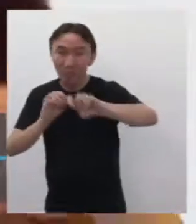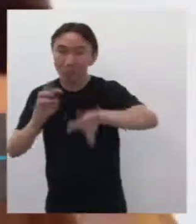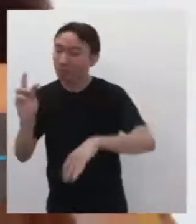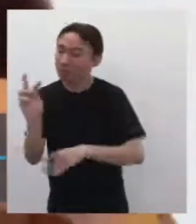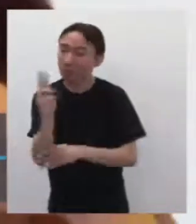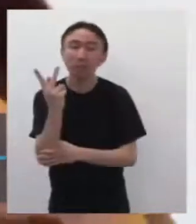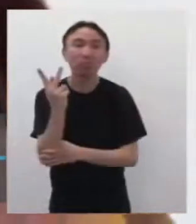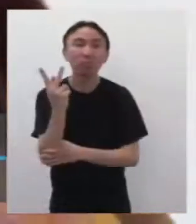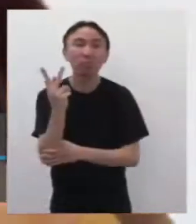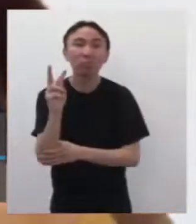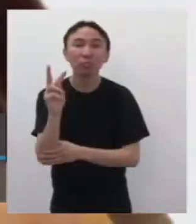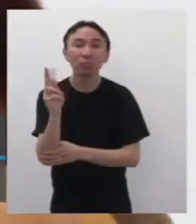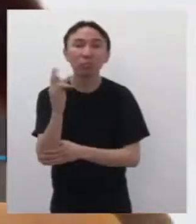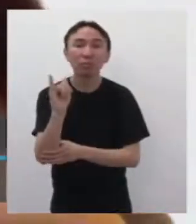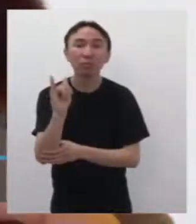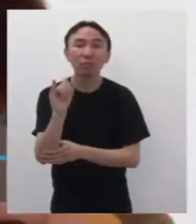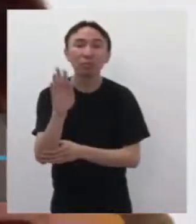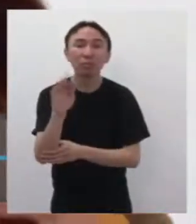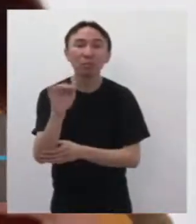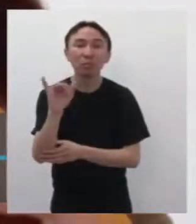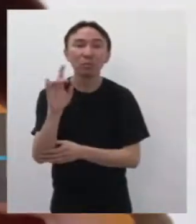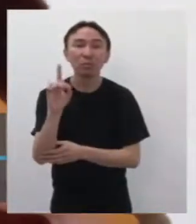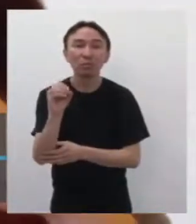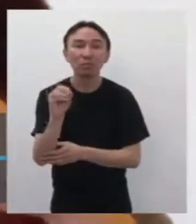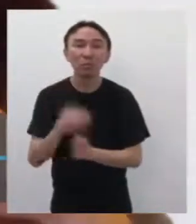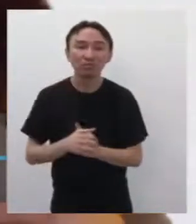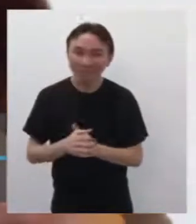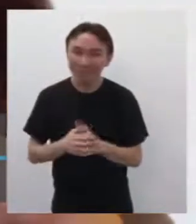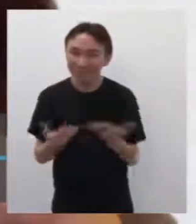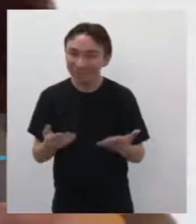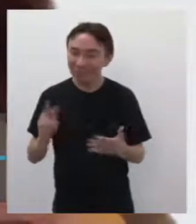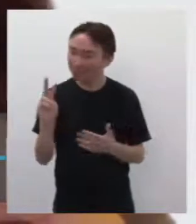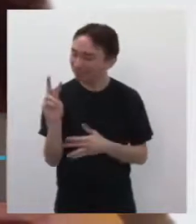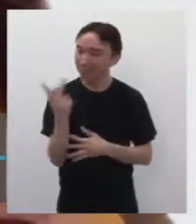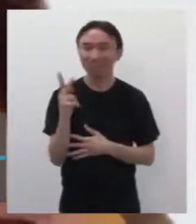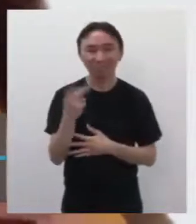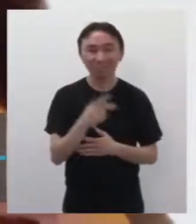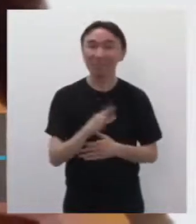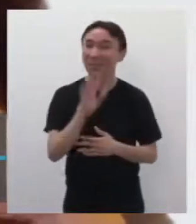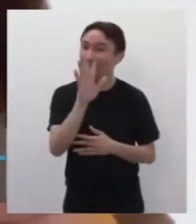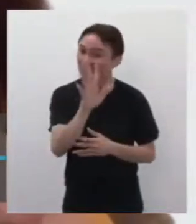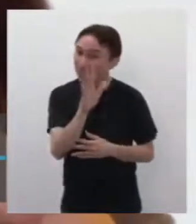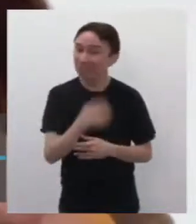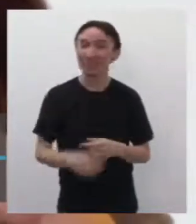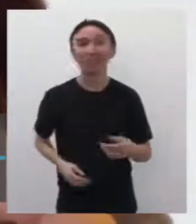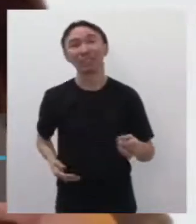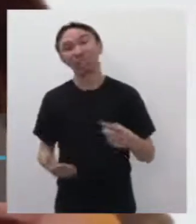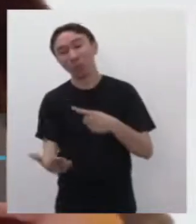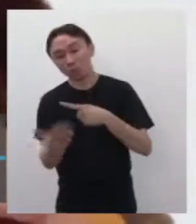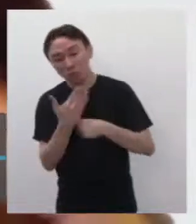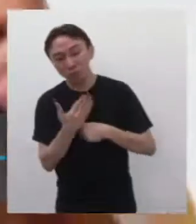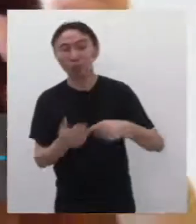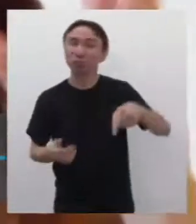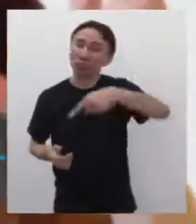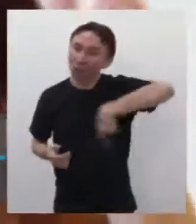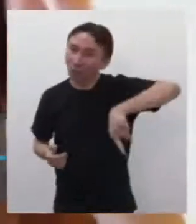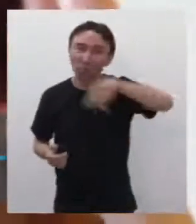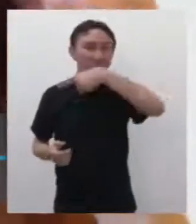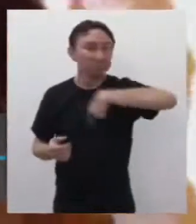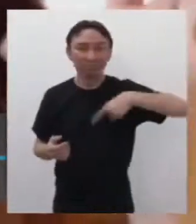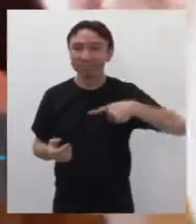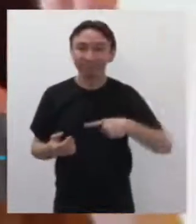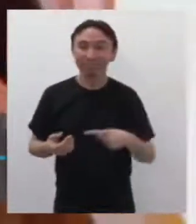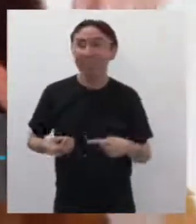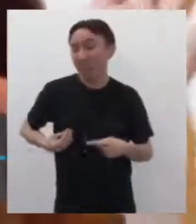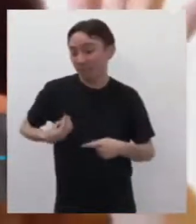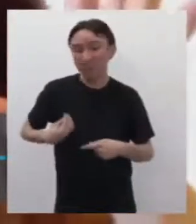algo que podia ser um complemento, ele vem para facilitar muito a vida de todo mundo, né? E o que é essa questão